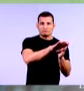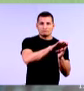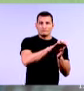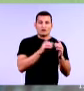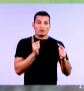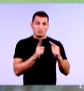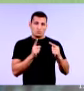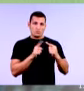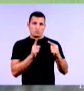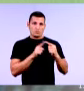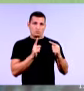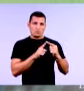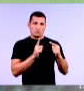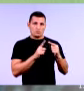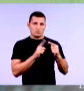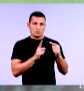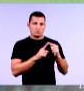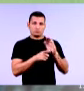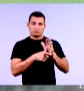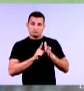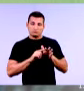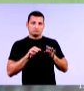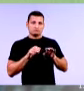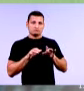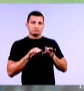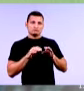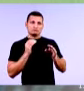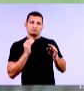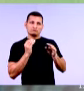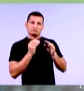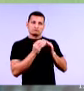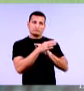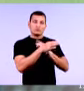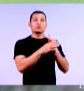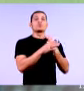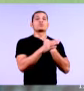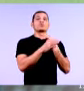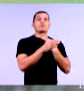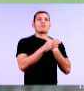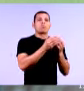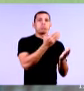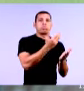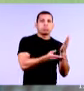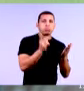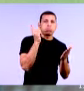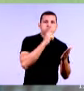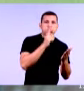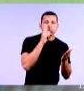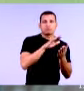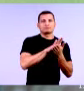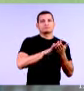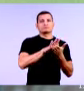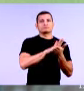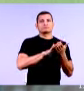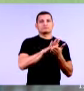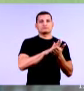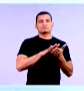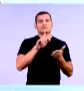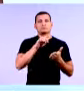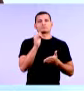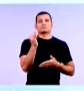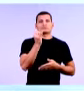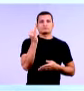enviados, ou seja, sem nenhuma alteração. Isso também é muito importante, é um